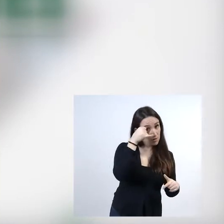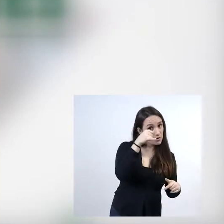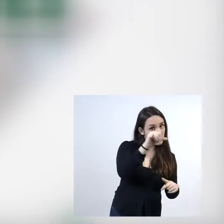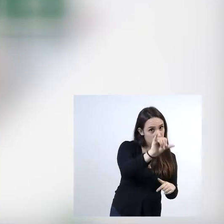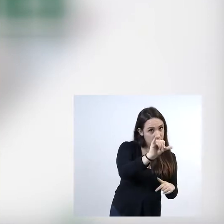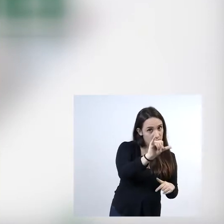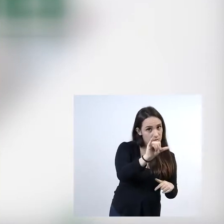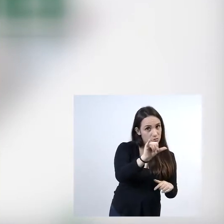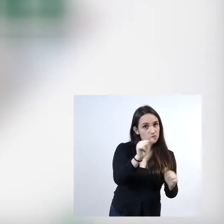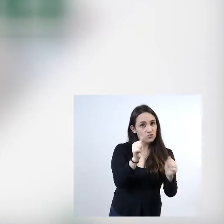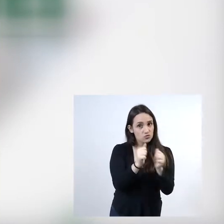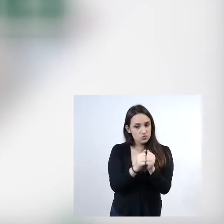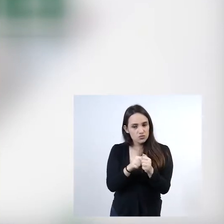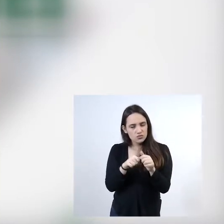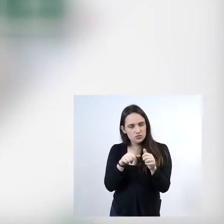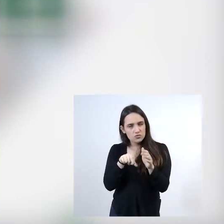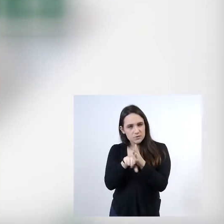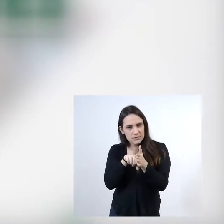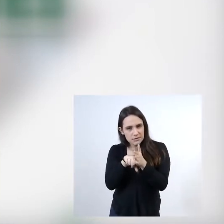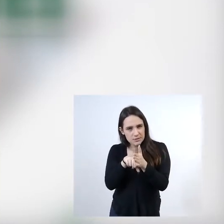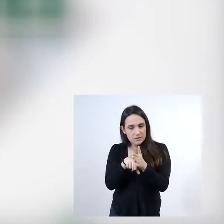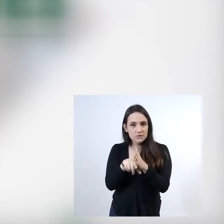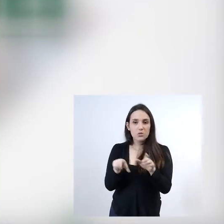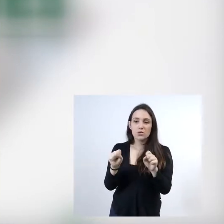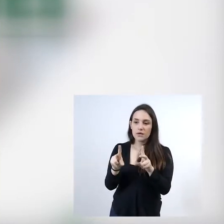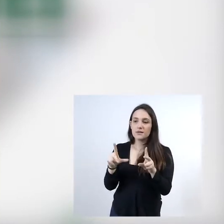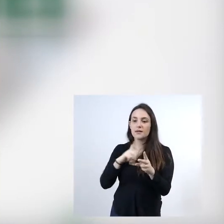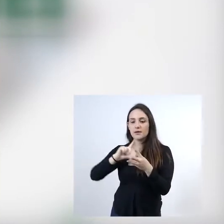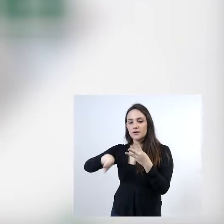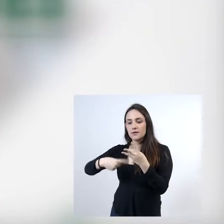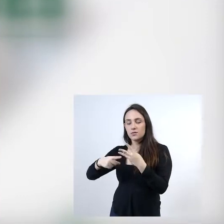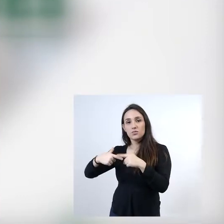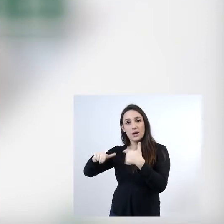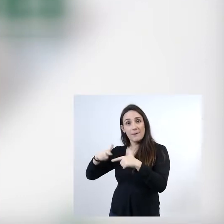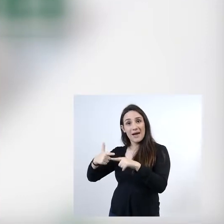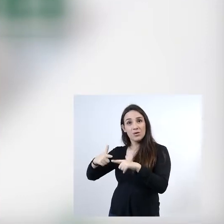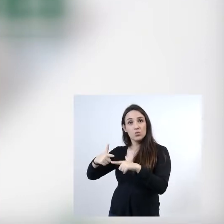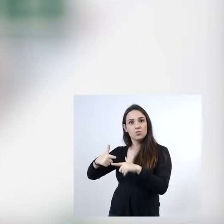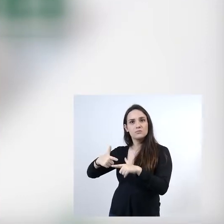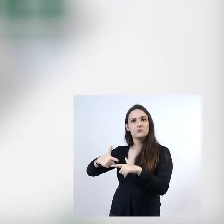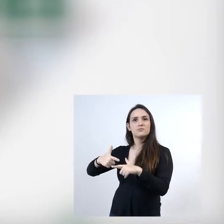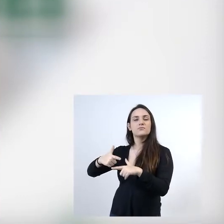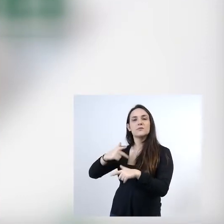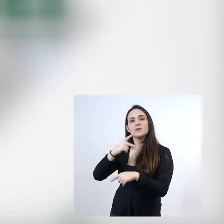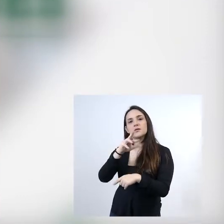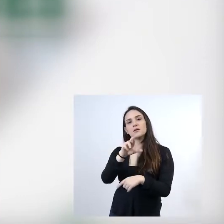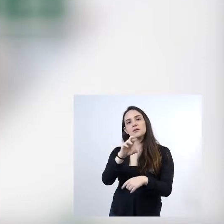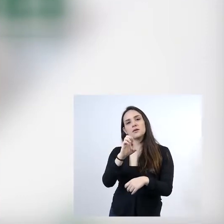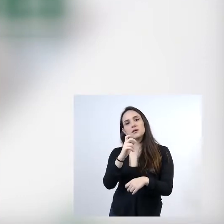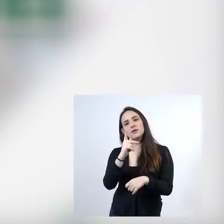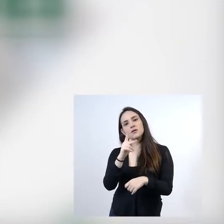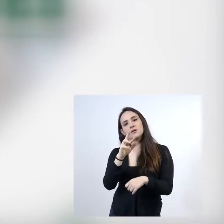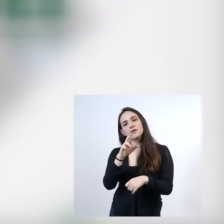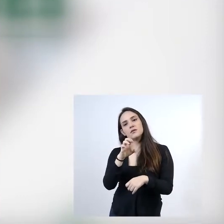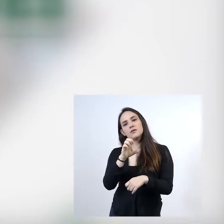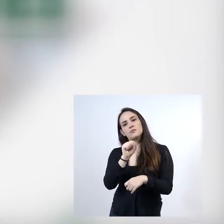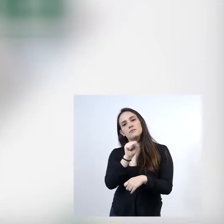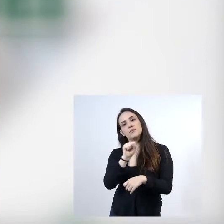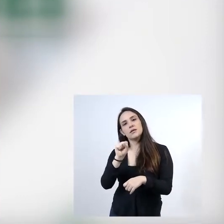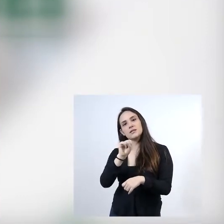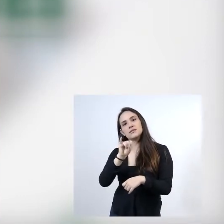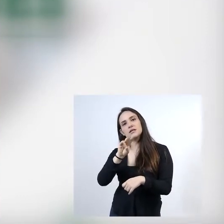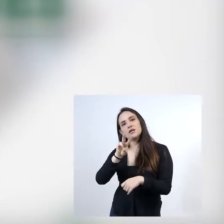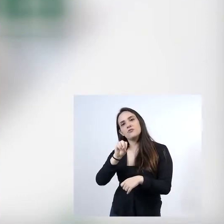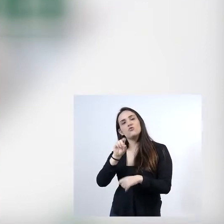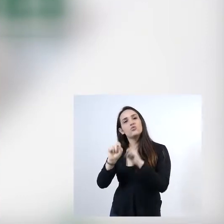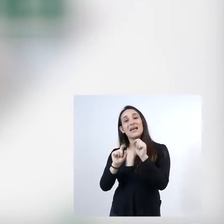a DPCA realiza o trabalho repressivo, essência da Polícia Civil, que é a investigação